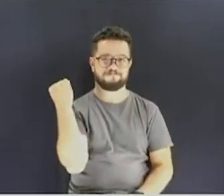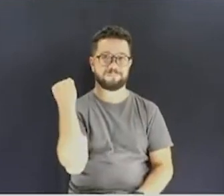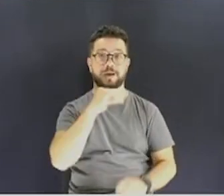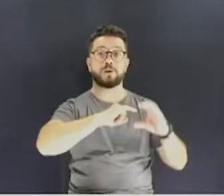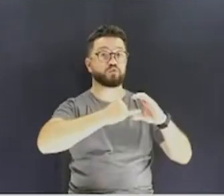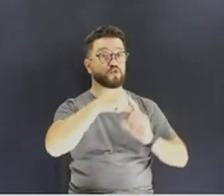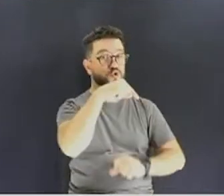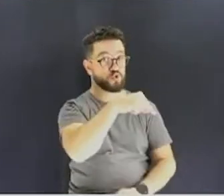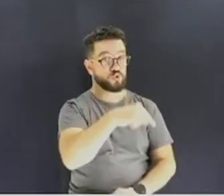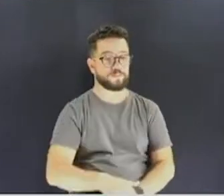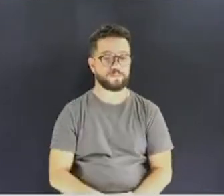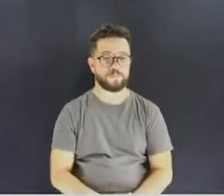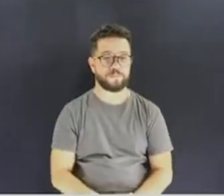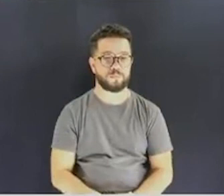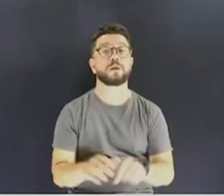gente sabe que morre também,